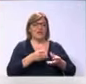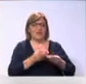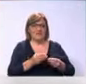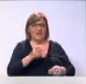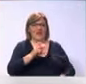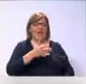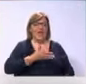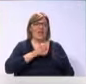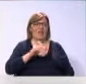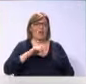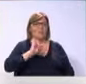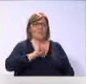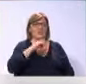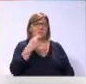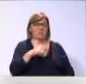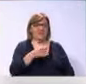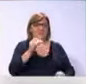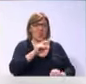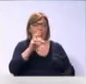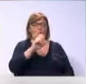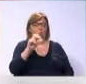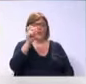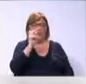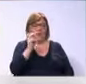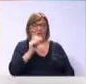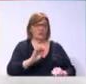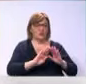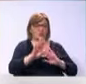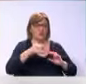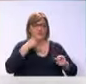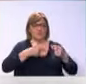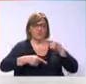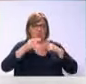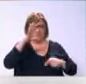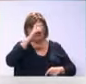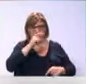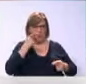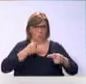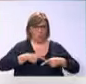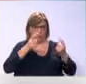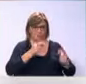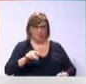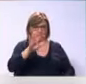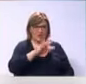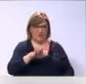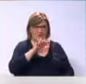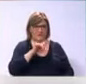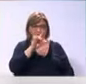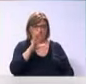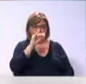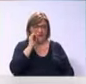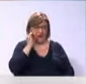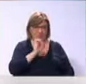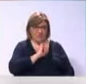avó sob a minha presidência e aplicou oito anos de suspensão denuncie ao ministério público caso e este é o mais grave